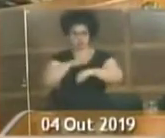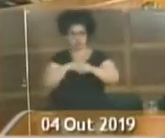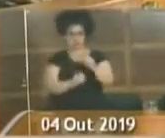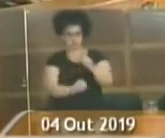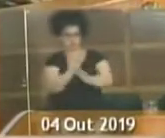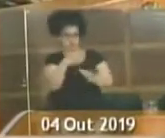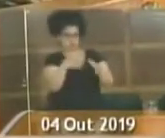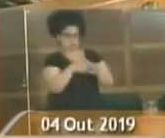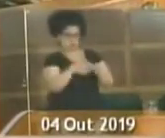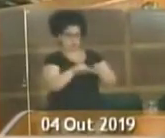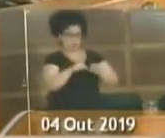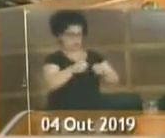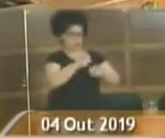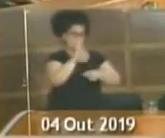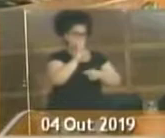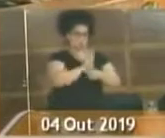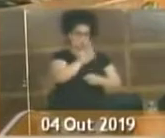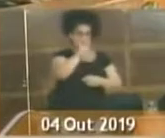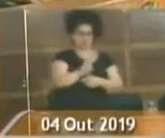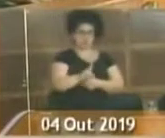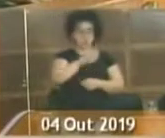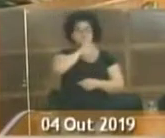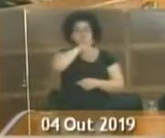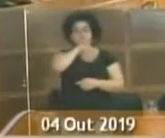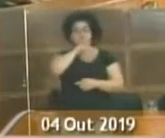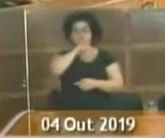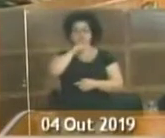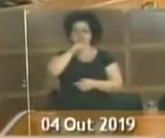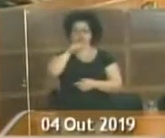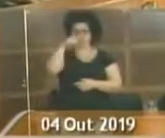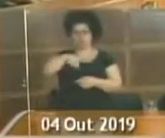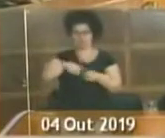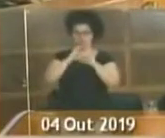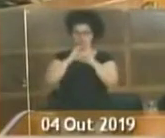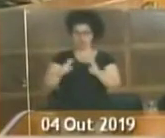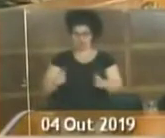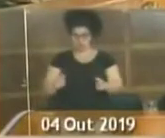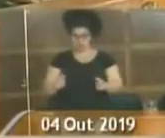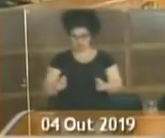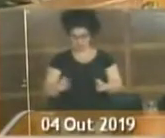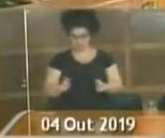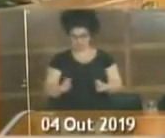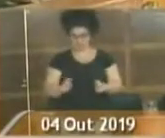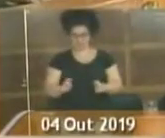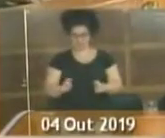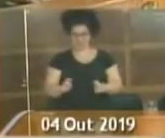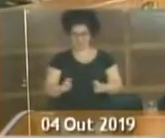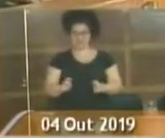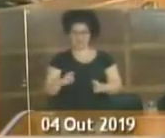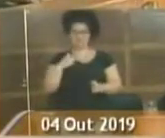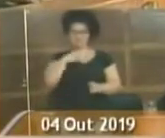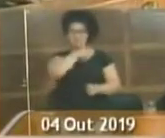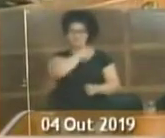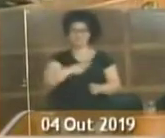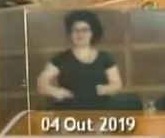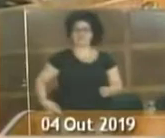Comissão de Defesa e Proteção dos Direitos dos Animais na Câmara de Vereadores, da qual sou